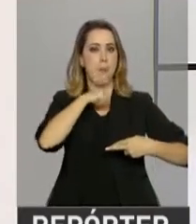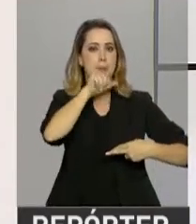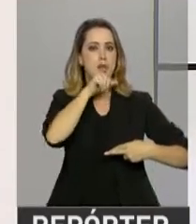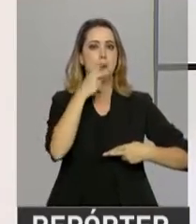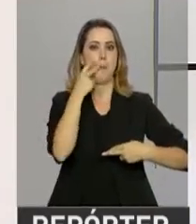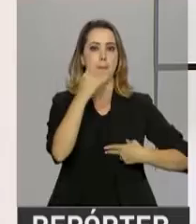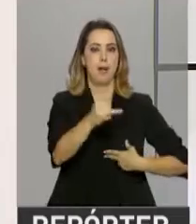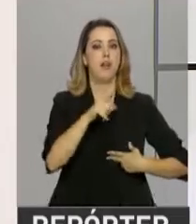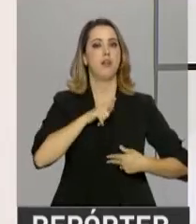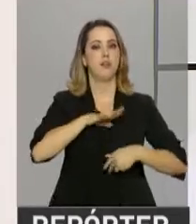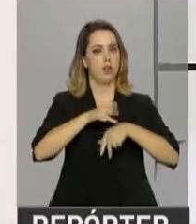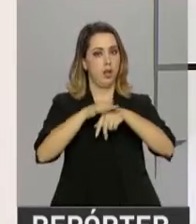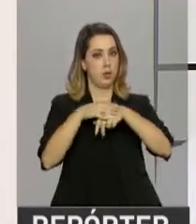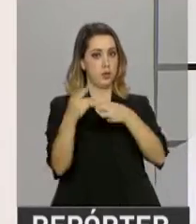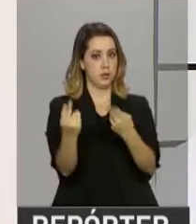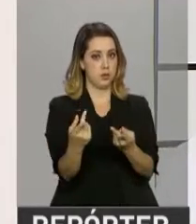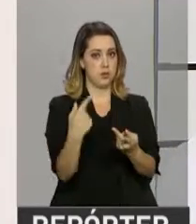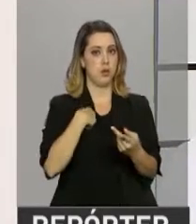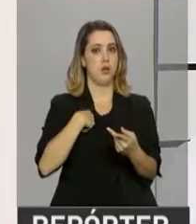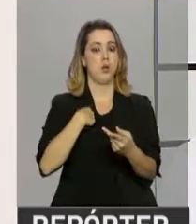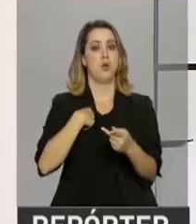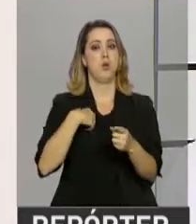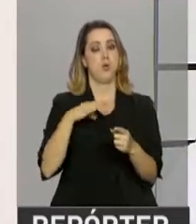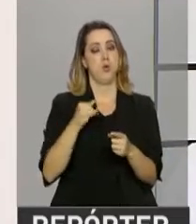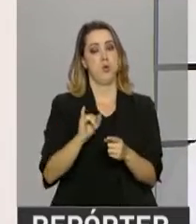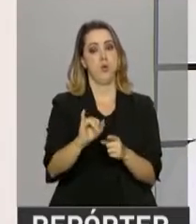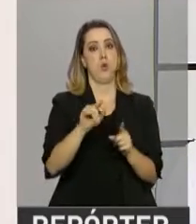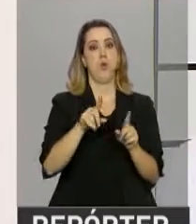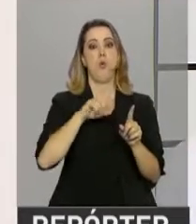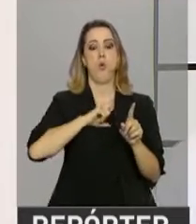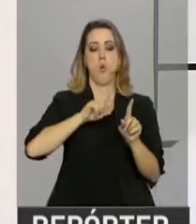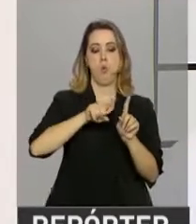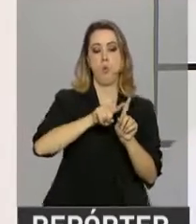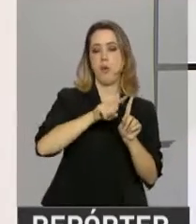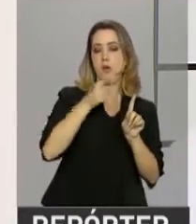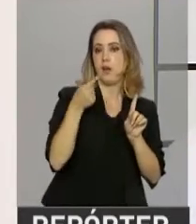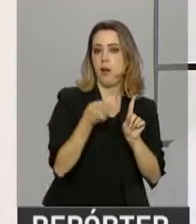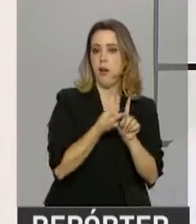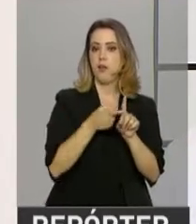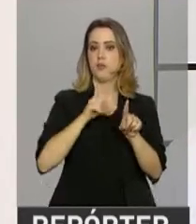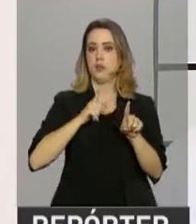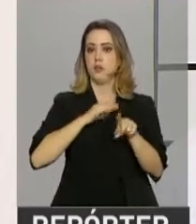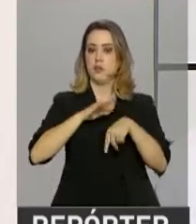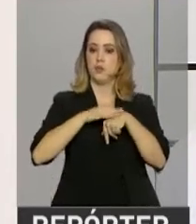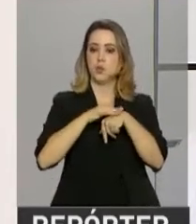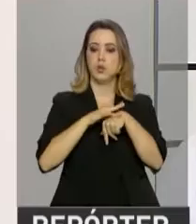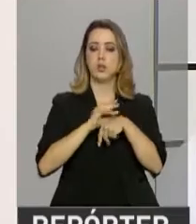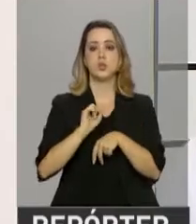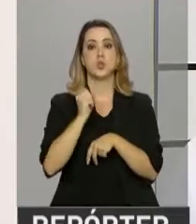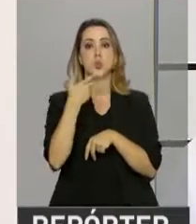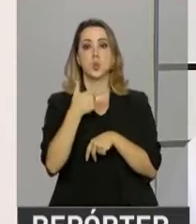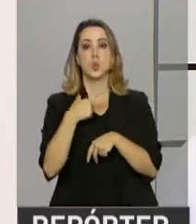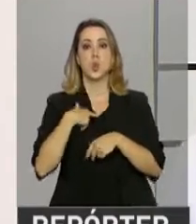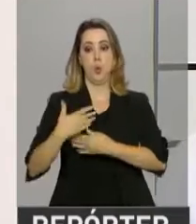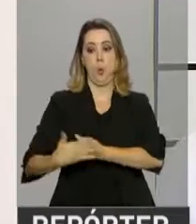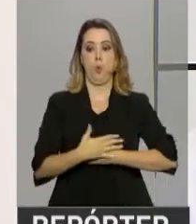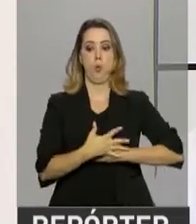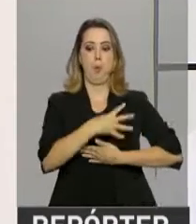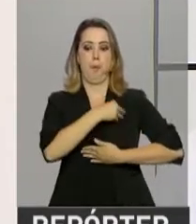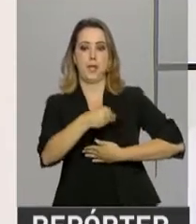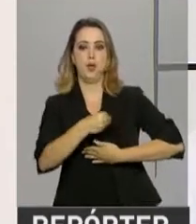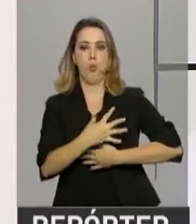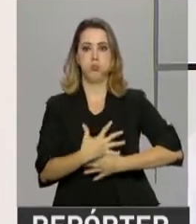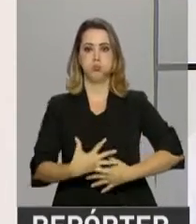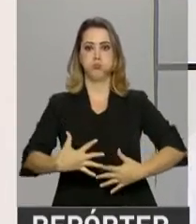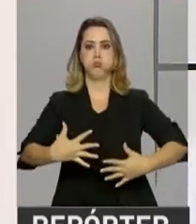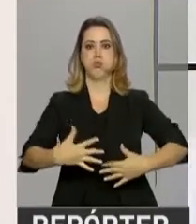tiveram diabetes na gravidez em algum momento ou que tiveram bebês muito grande ao parto, acima